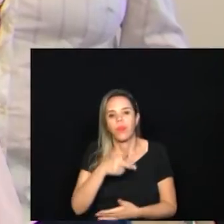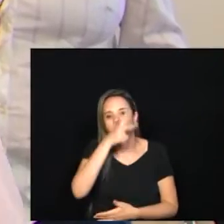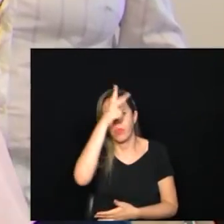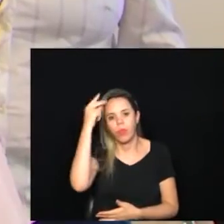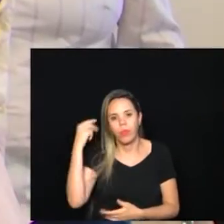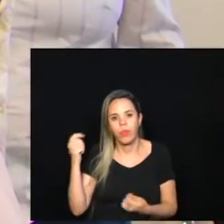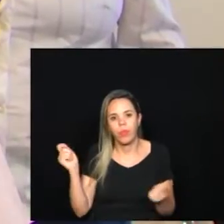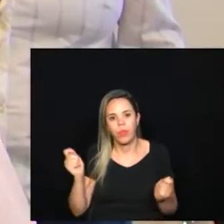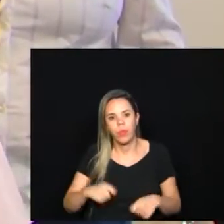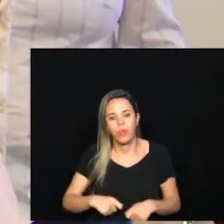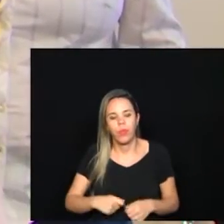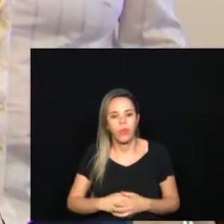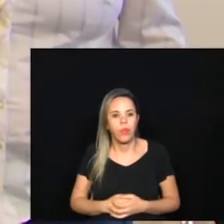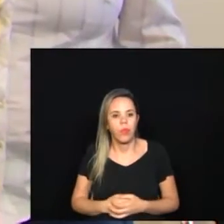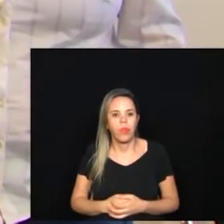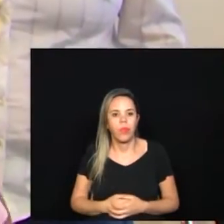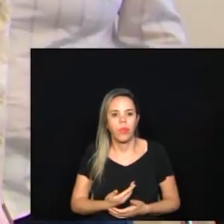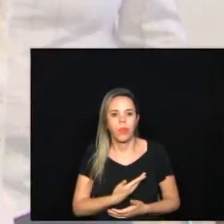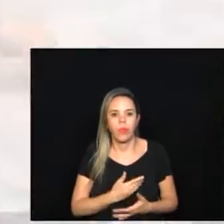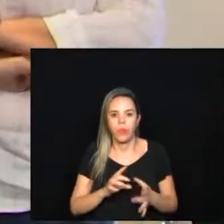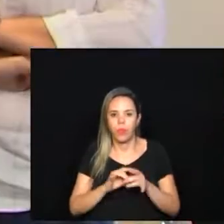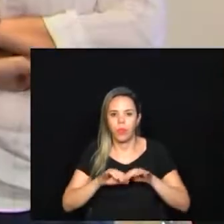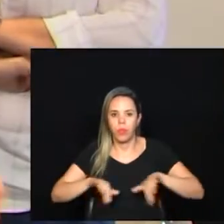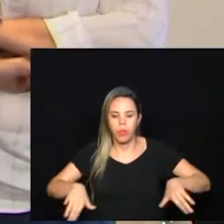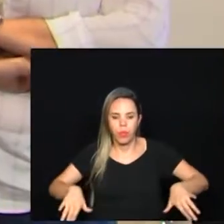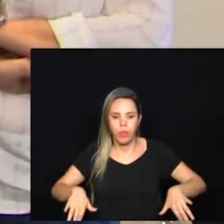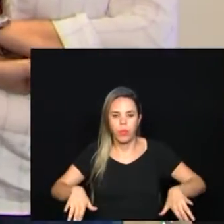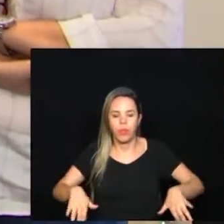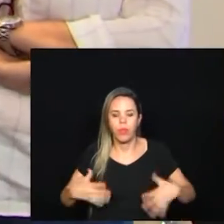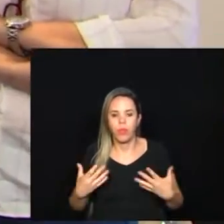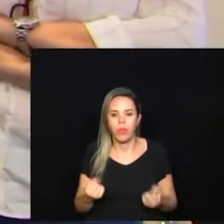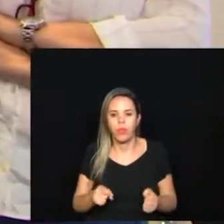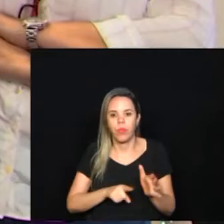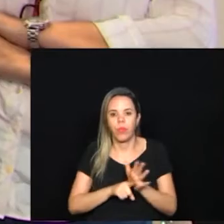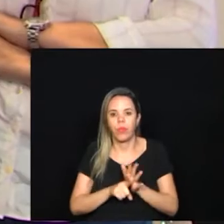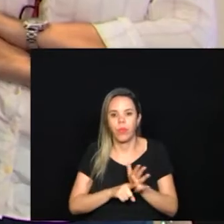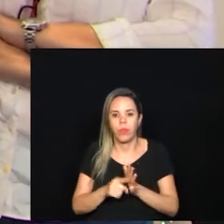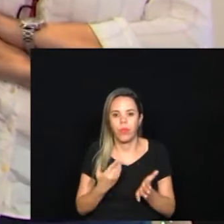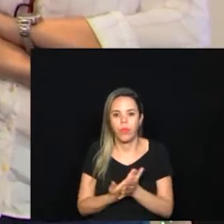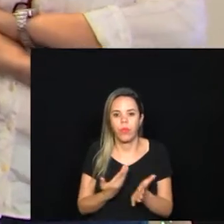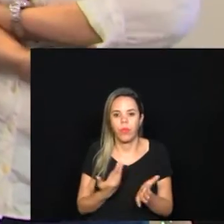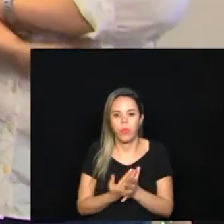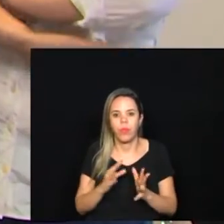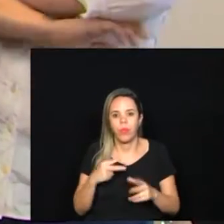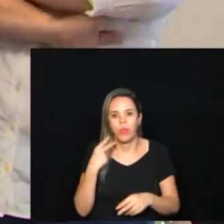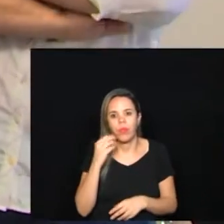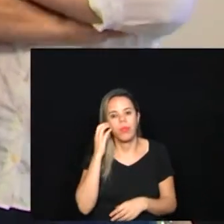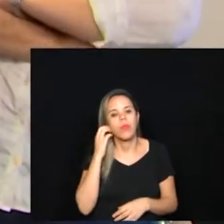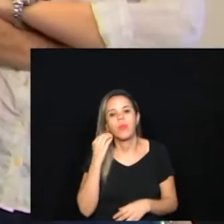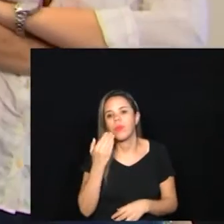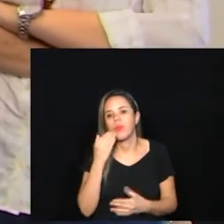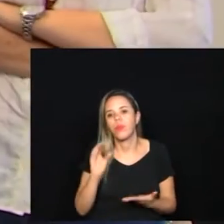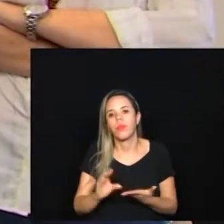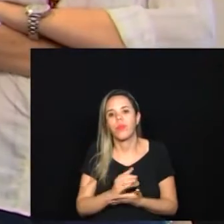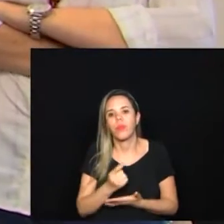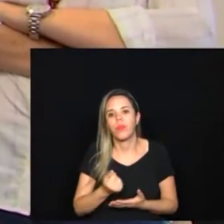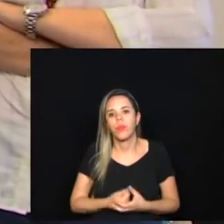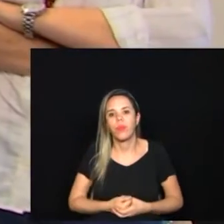que for possível, embora sendo poderes independentes. Nós vamos estar estudando, todos os vereadores vão estudar a peça